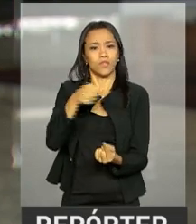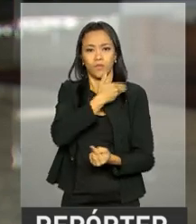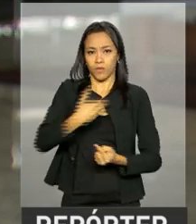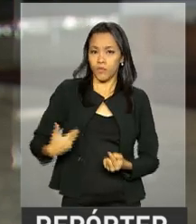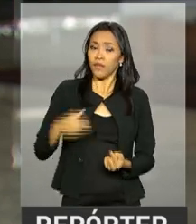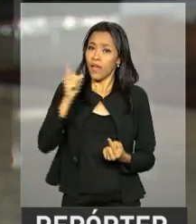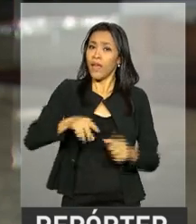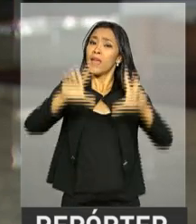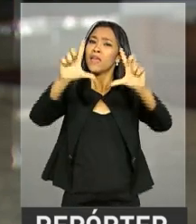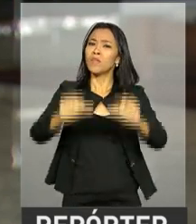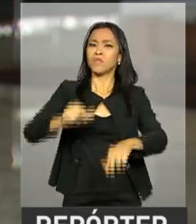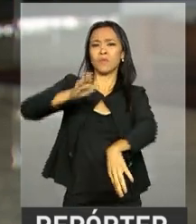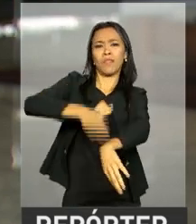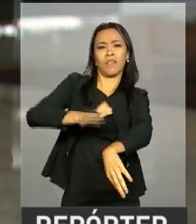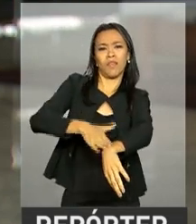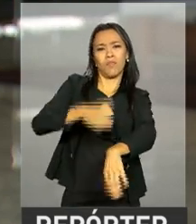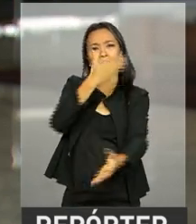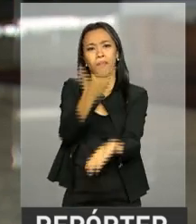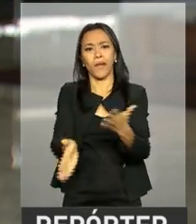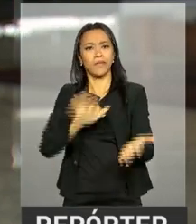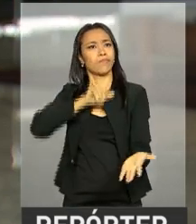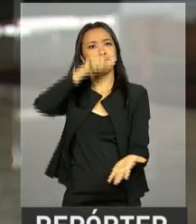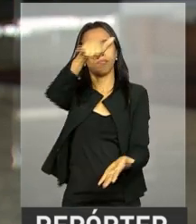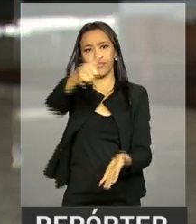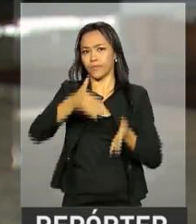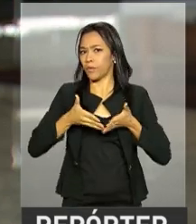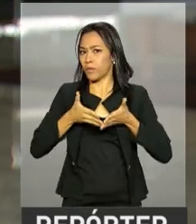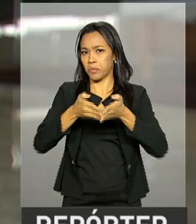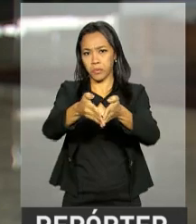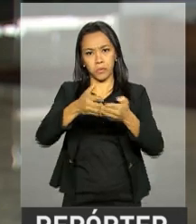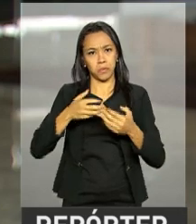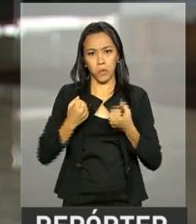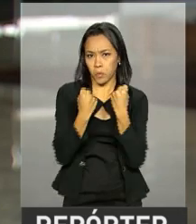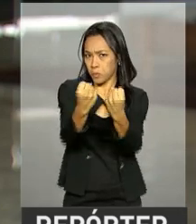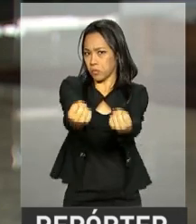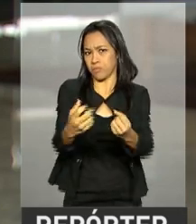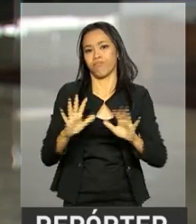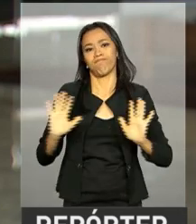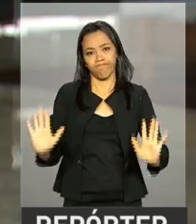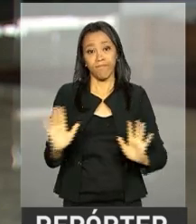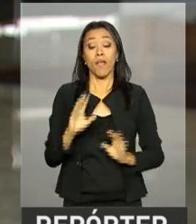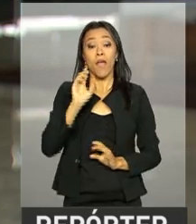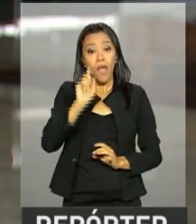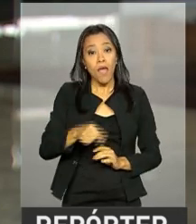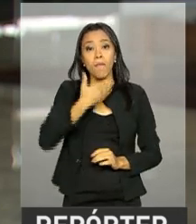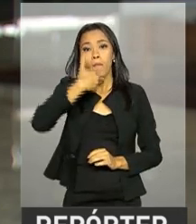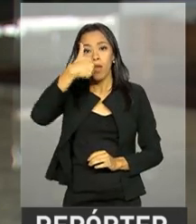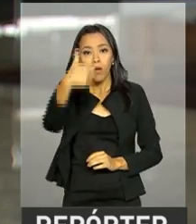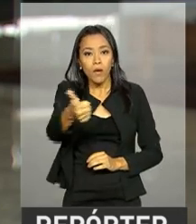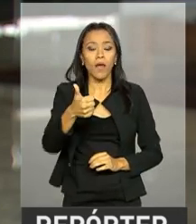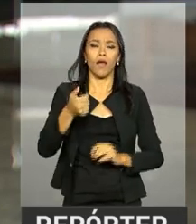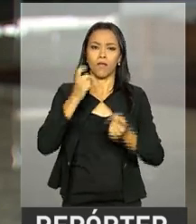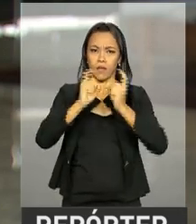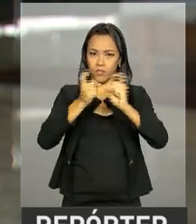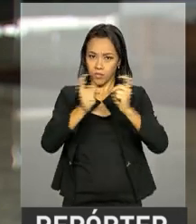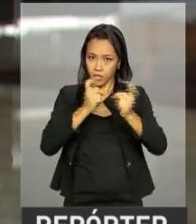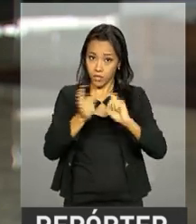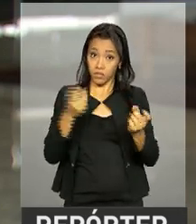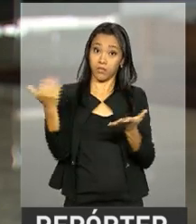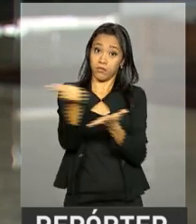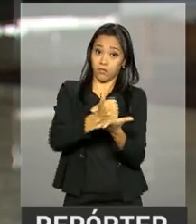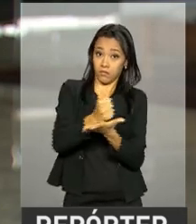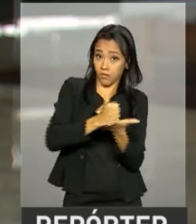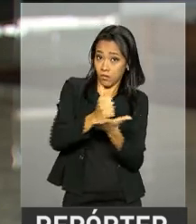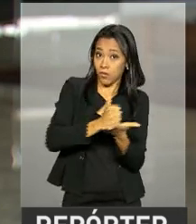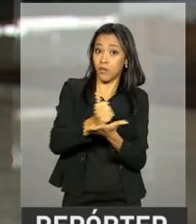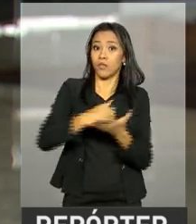transporte aéreo e terrestre a medida é uma das estratégias para melhorar a gestão e aumentar a eficácia dos serviços de